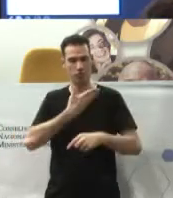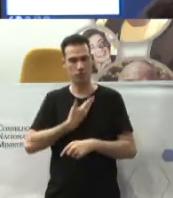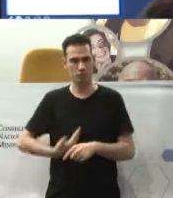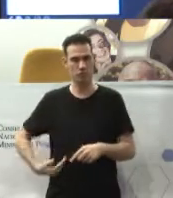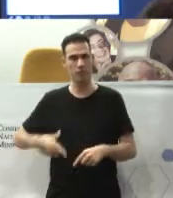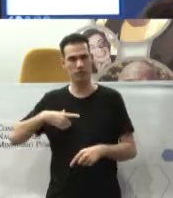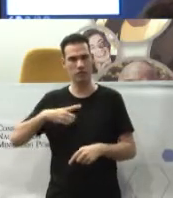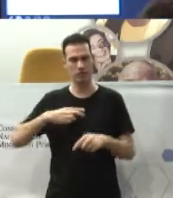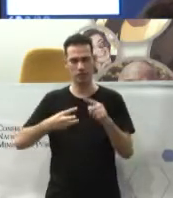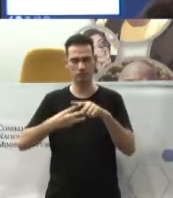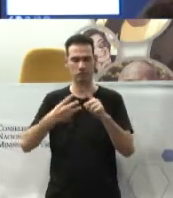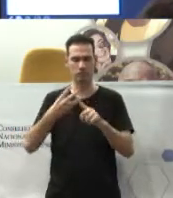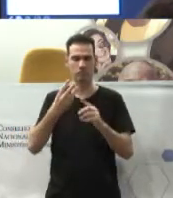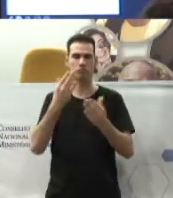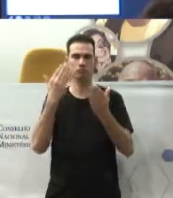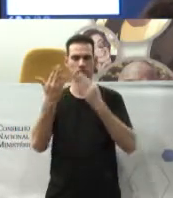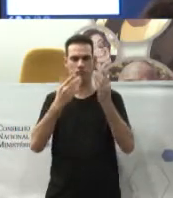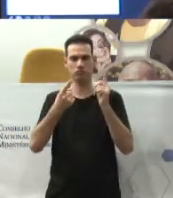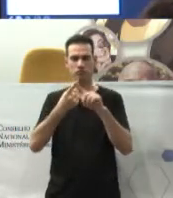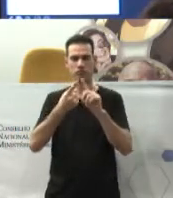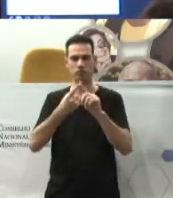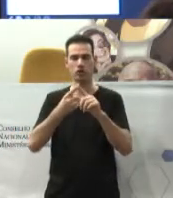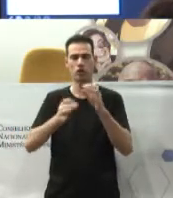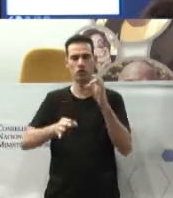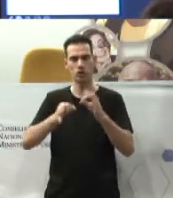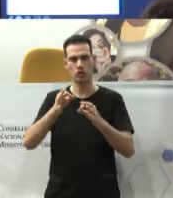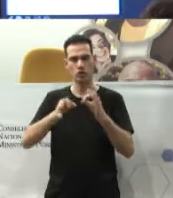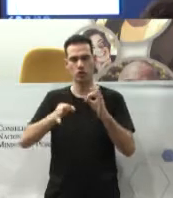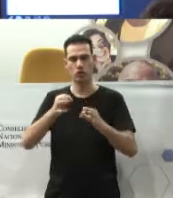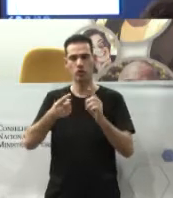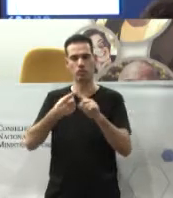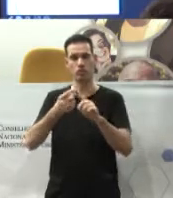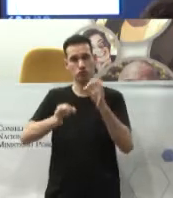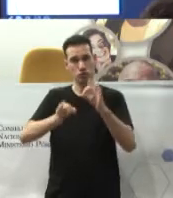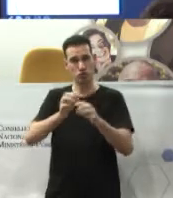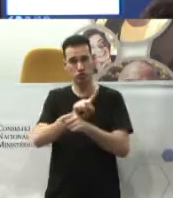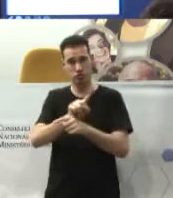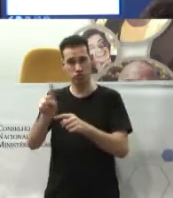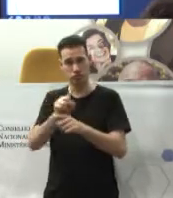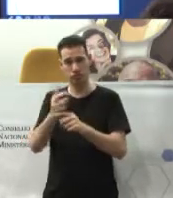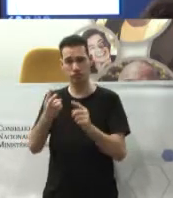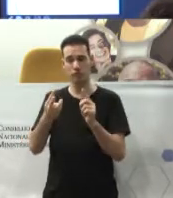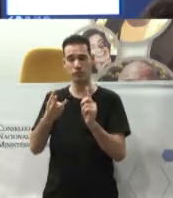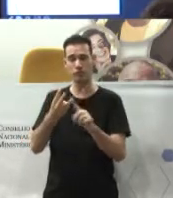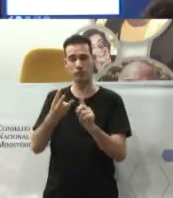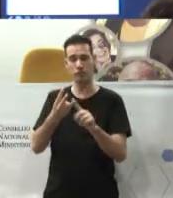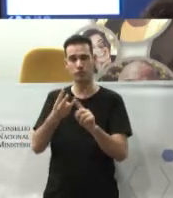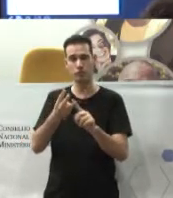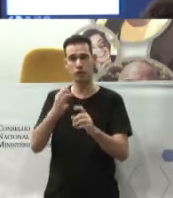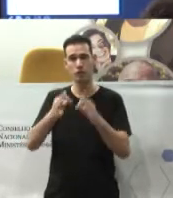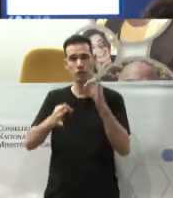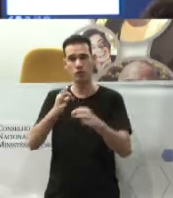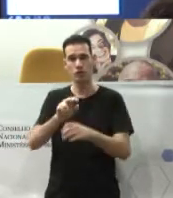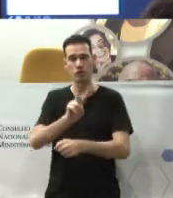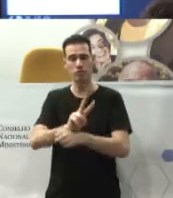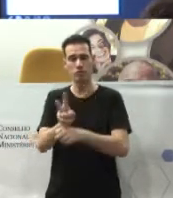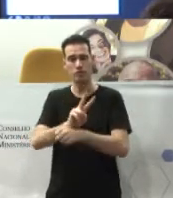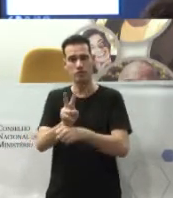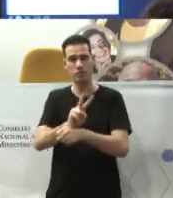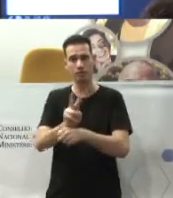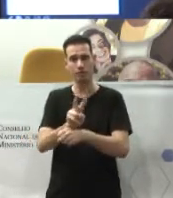três ondas: judicialização, desjudicialização e judicialização